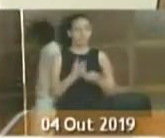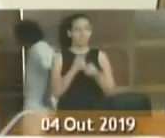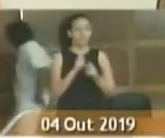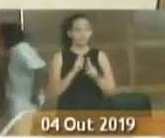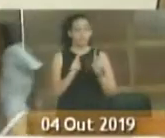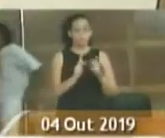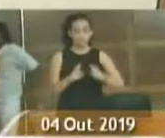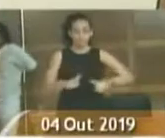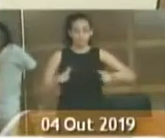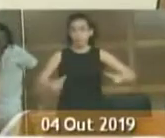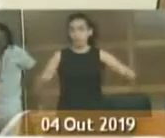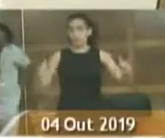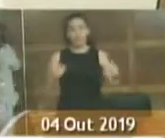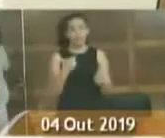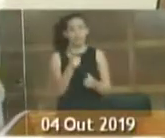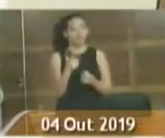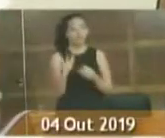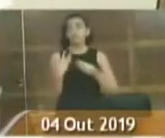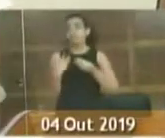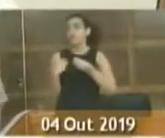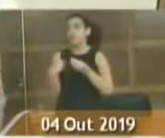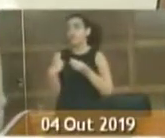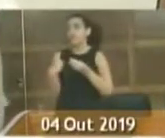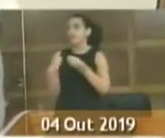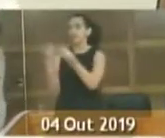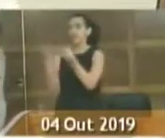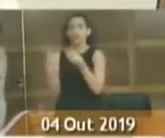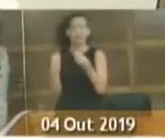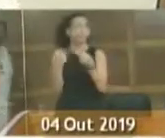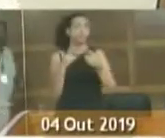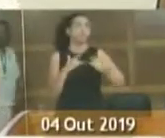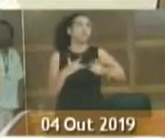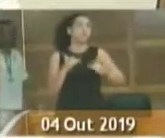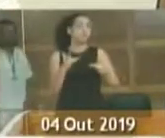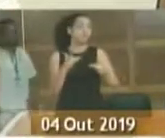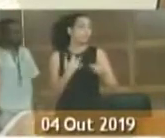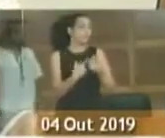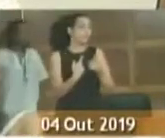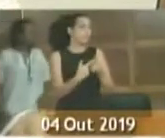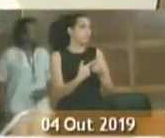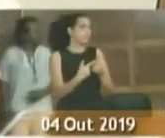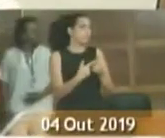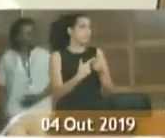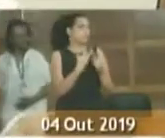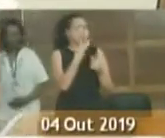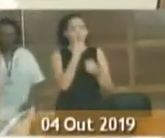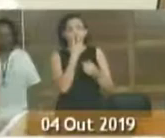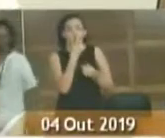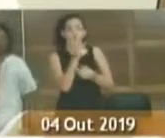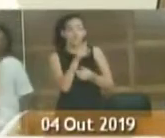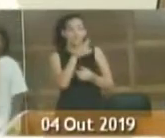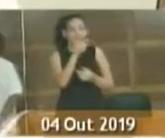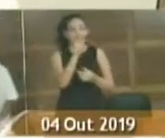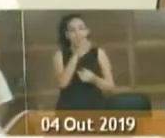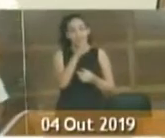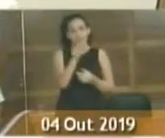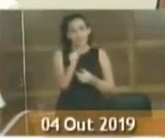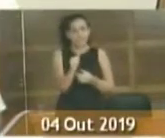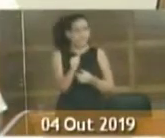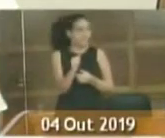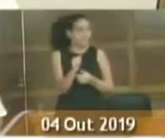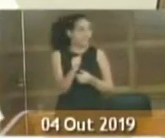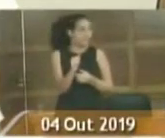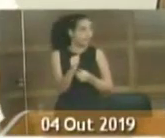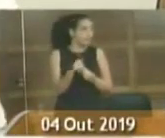crescendo e eles não têm a quem doar, porque muitas das vezes os vira-latas, né, sem raça definida, como